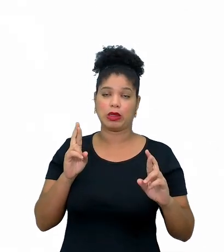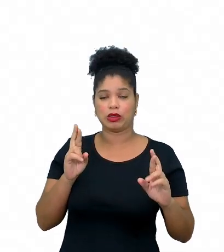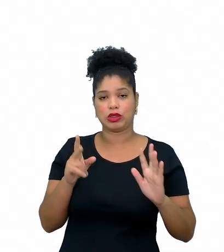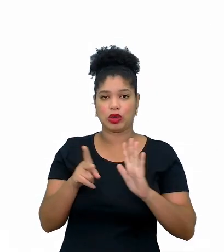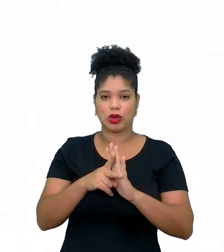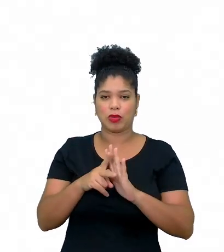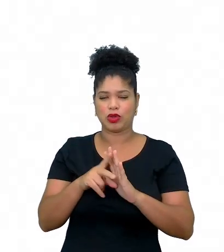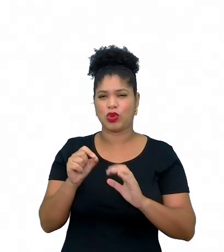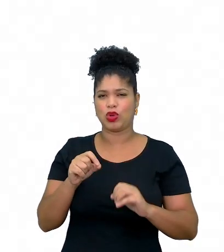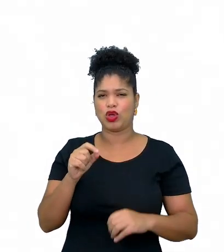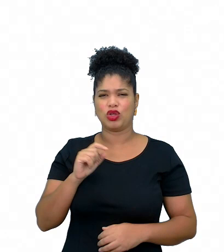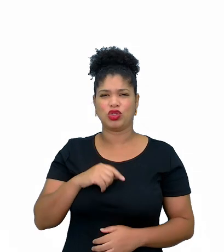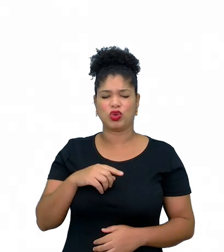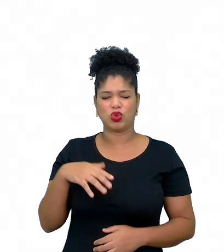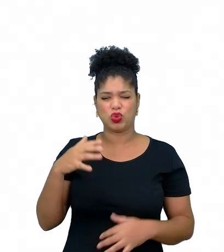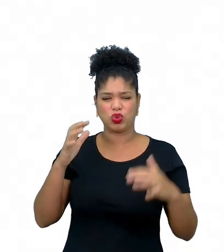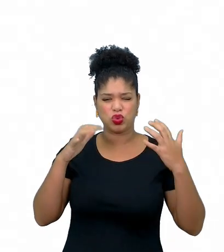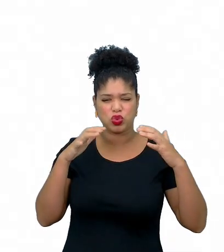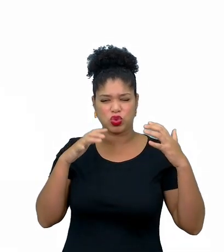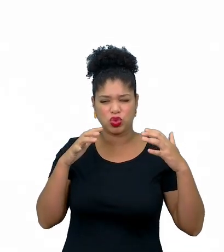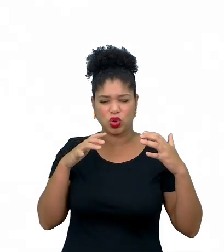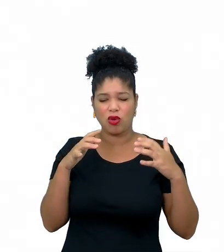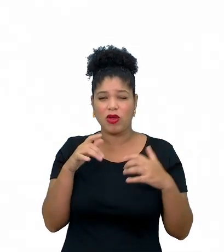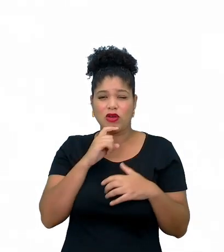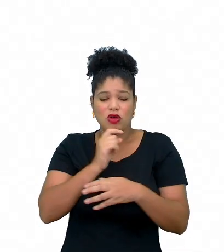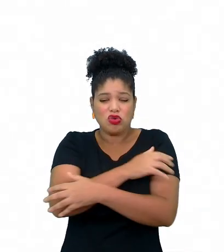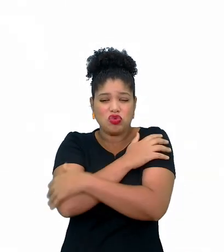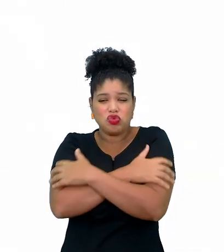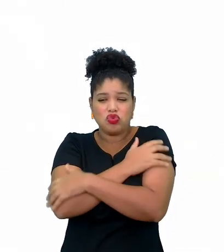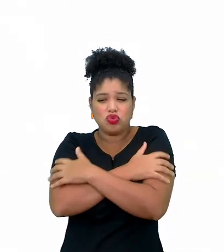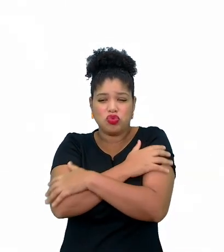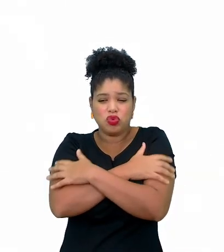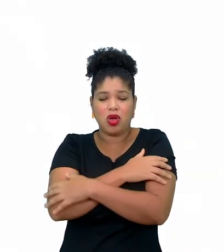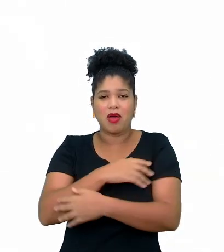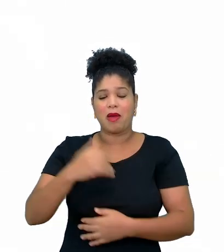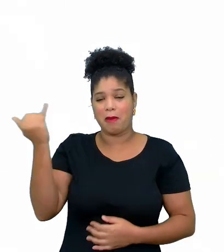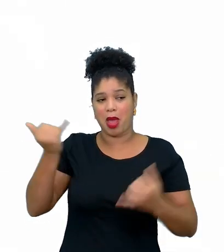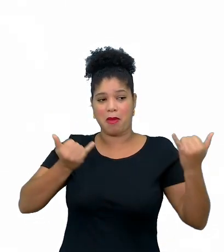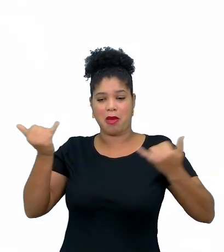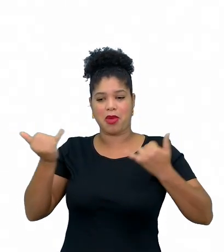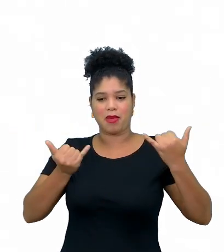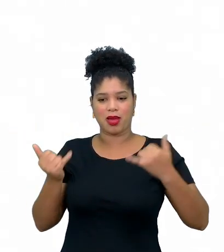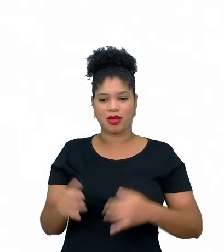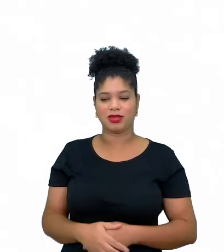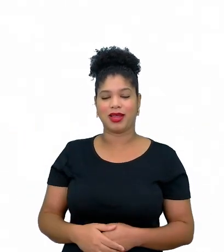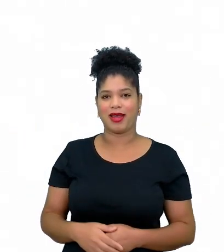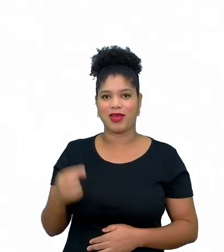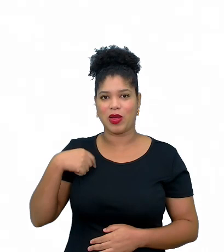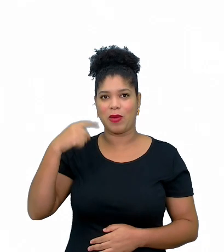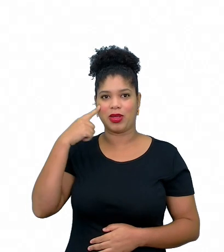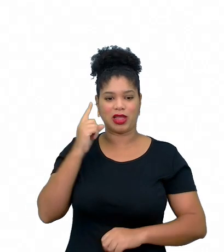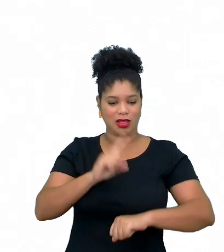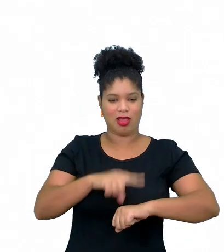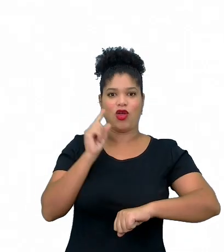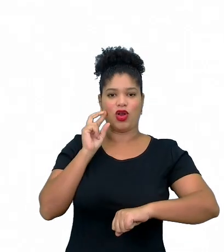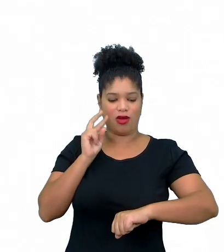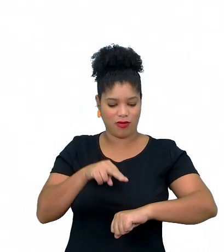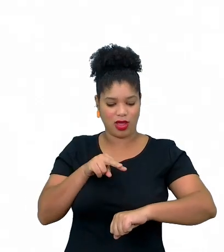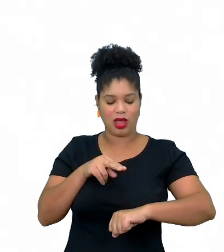com geada, com temperaturas baixíssimas, e confesso, a hora que